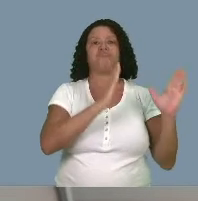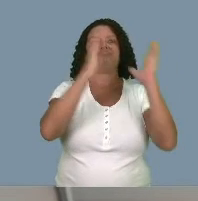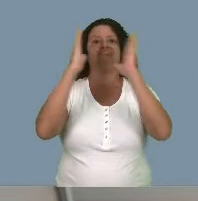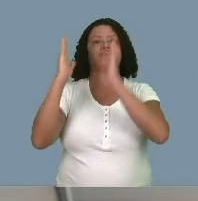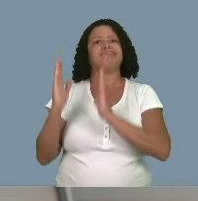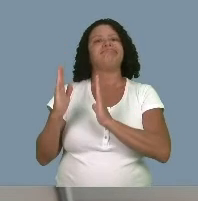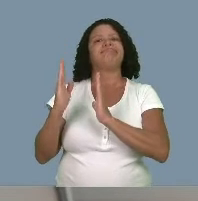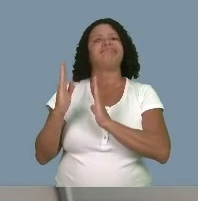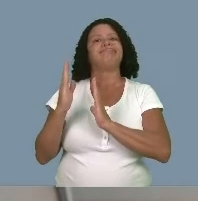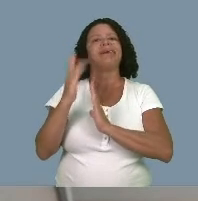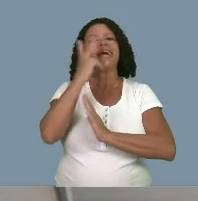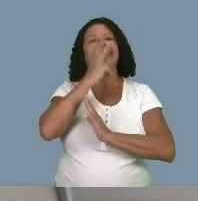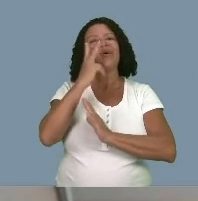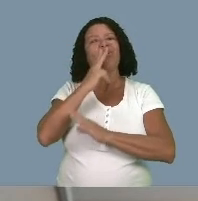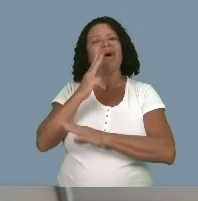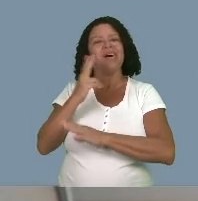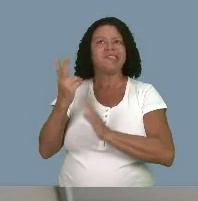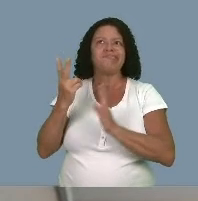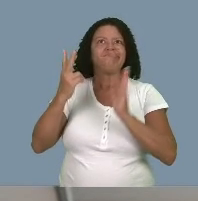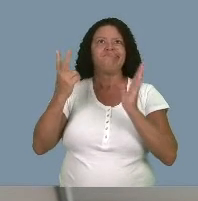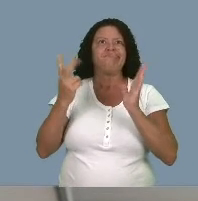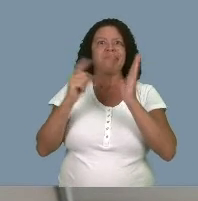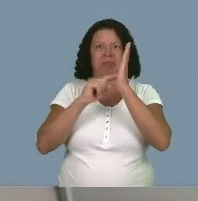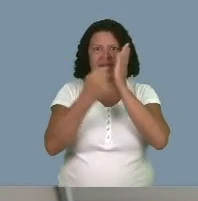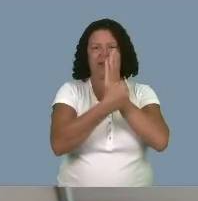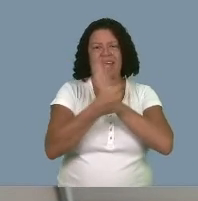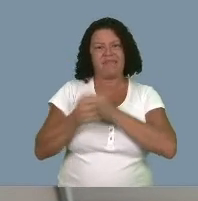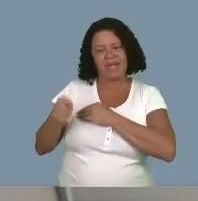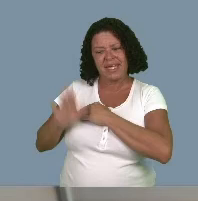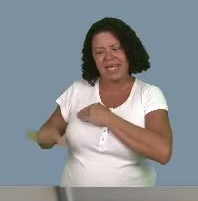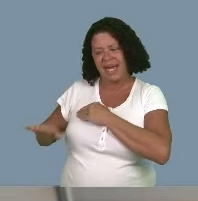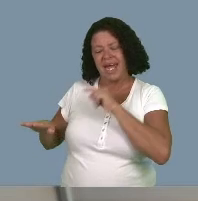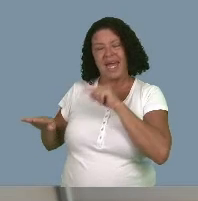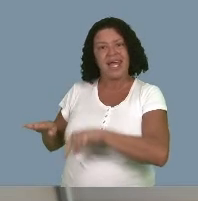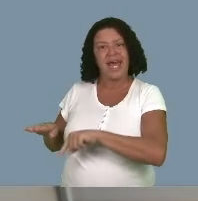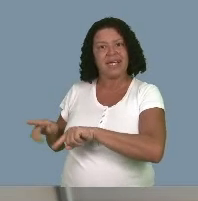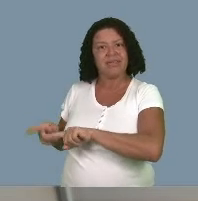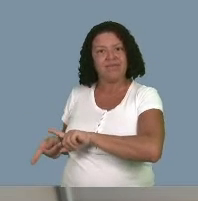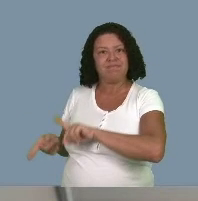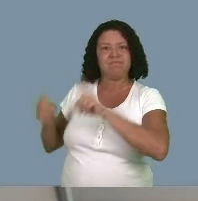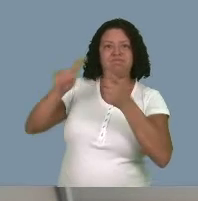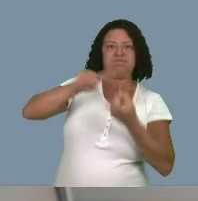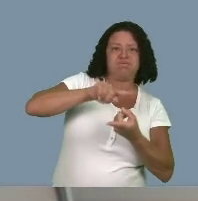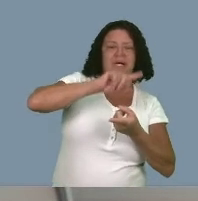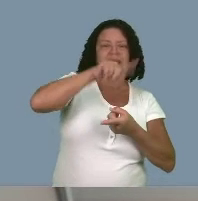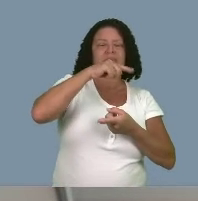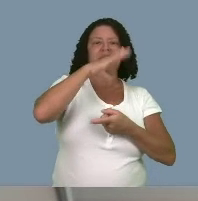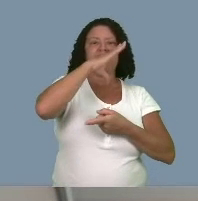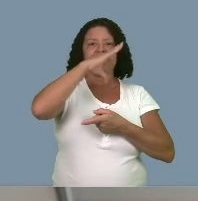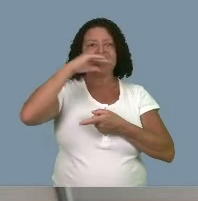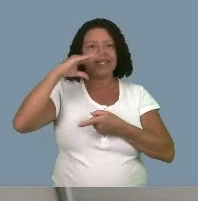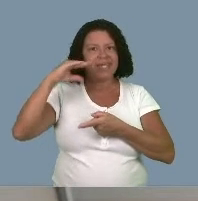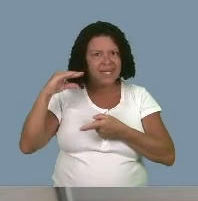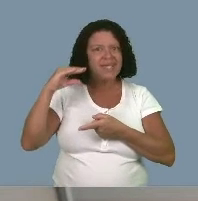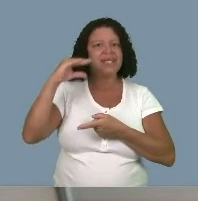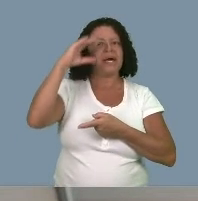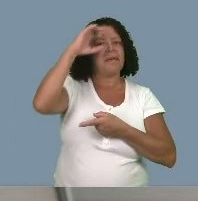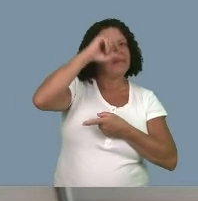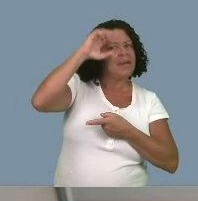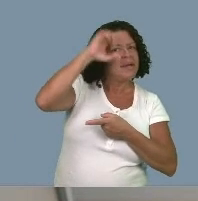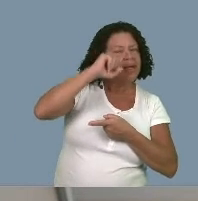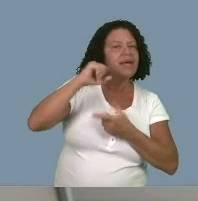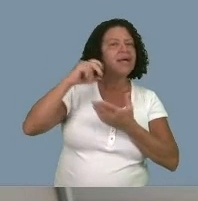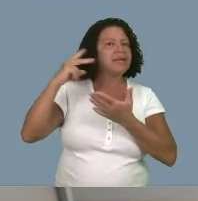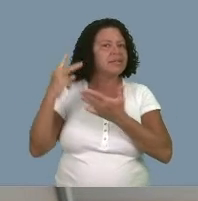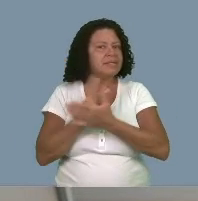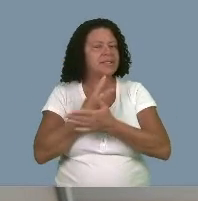como se fosse uma criança, né, um adolescente que cumpre aquela fase de aprendizado, né, de erros e